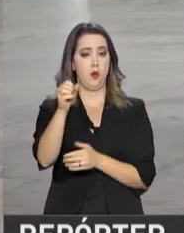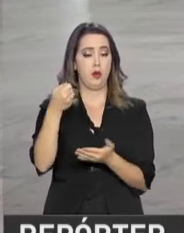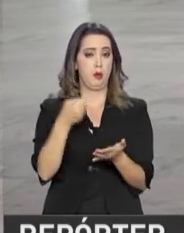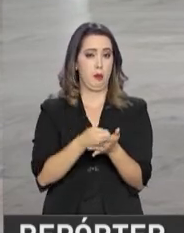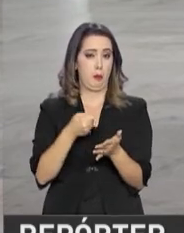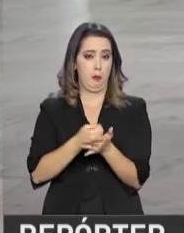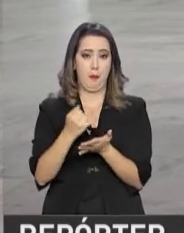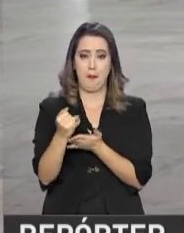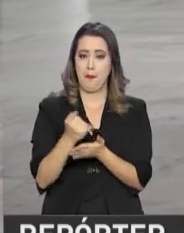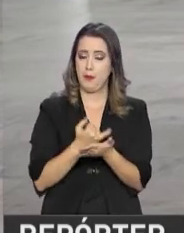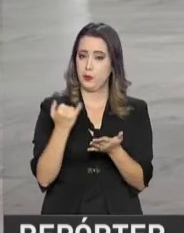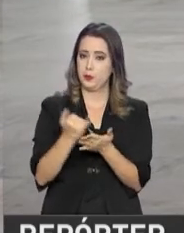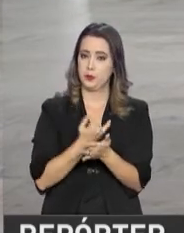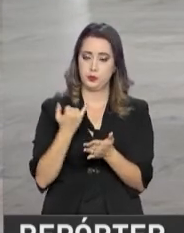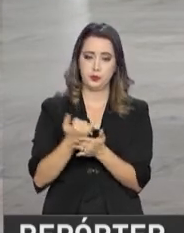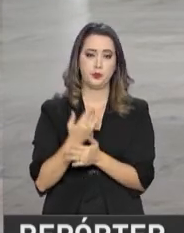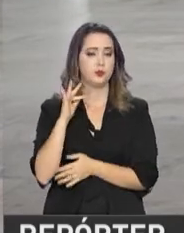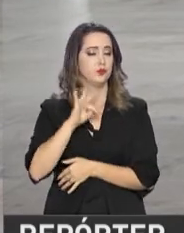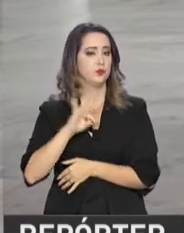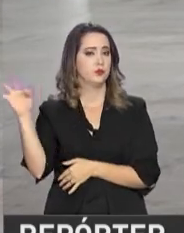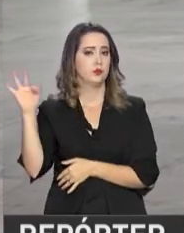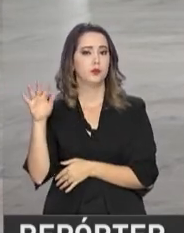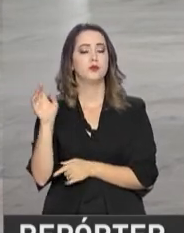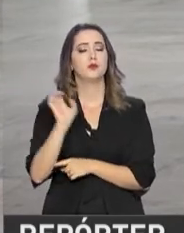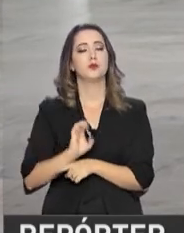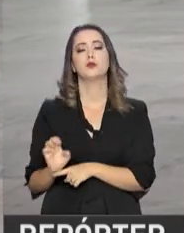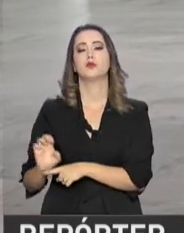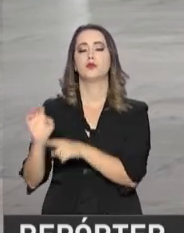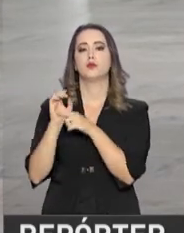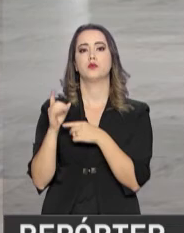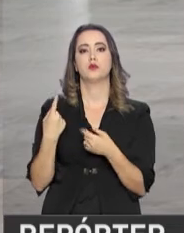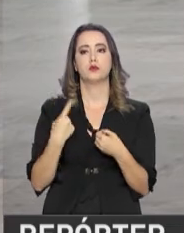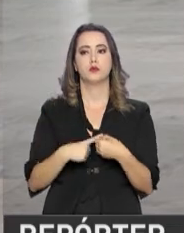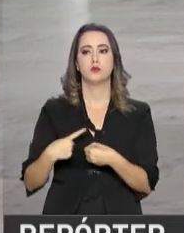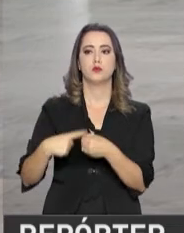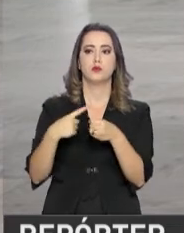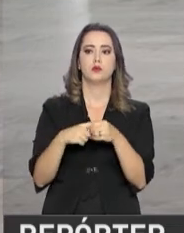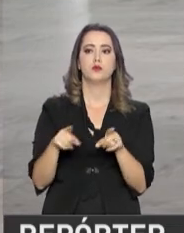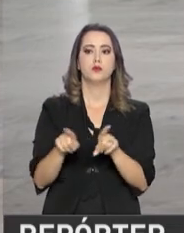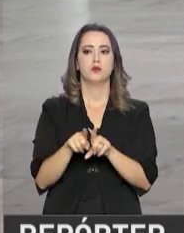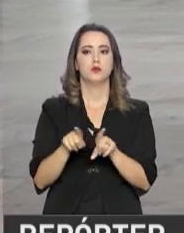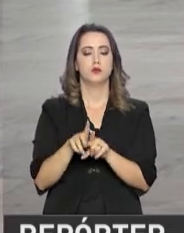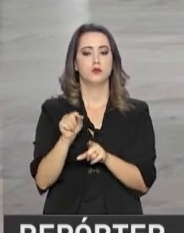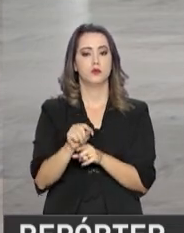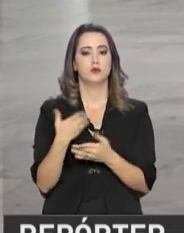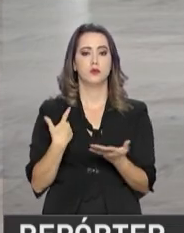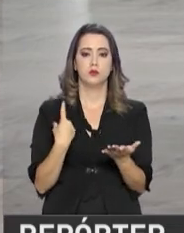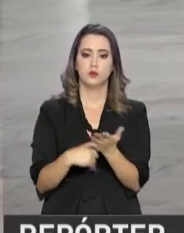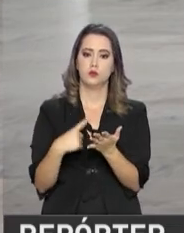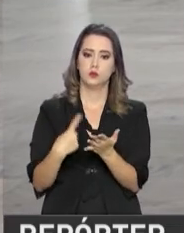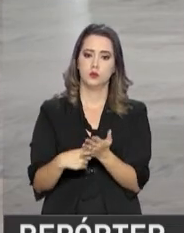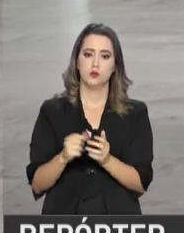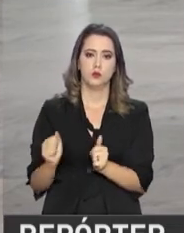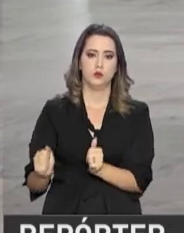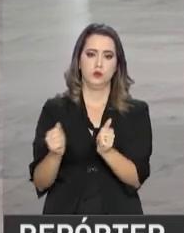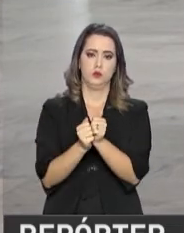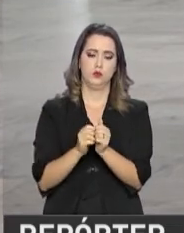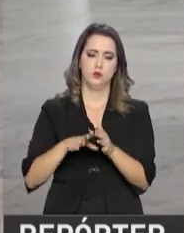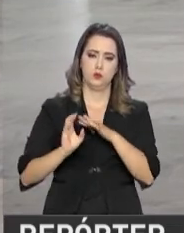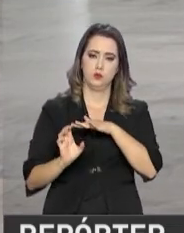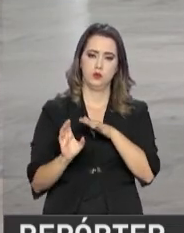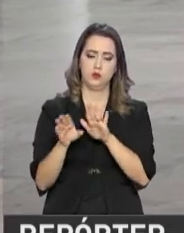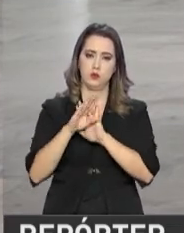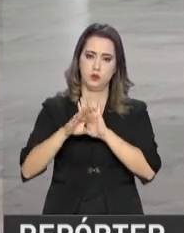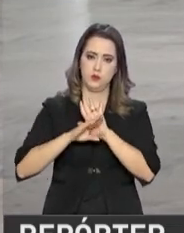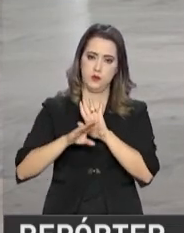federais estaduais e municipais eles também no ato de adesão junto ao programa de